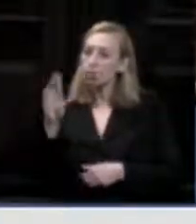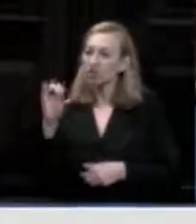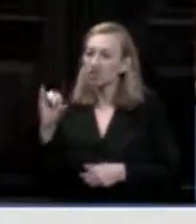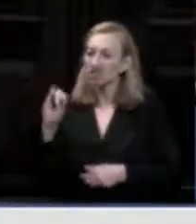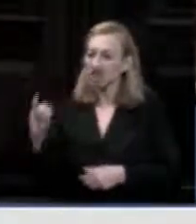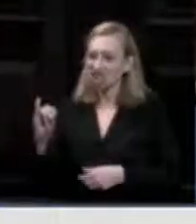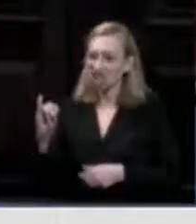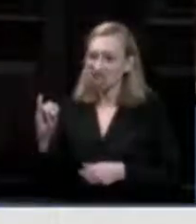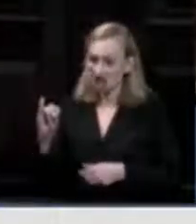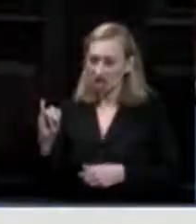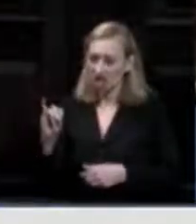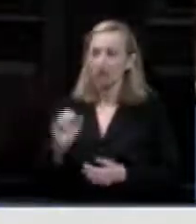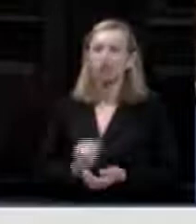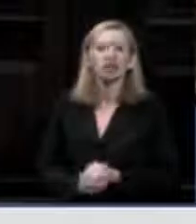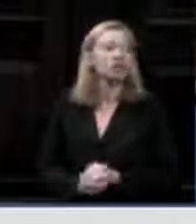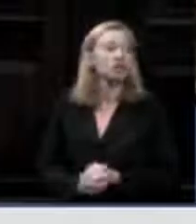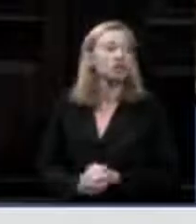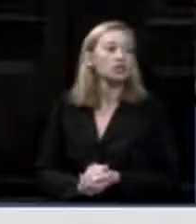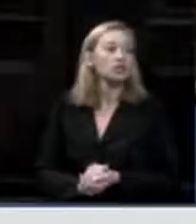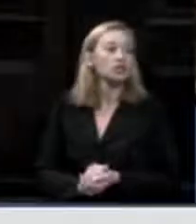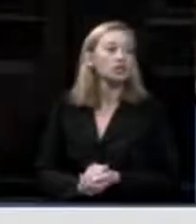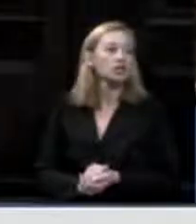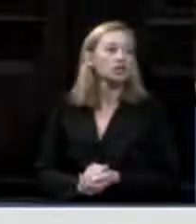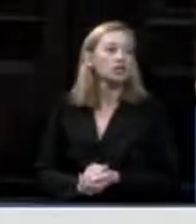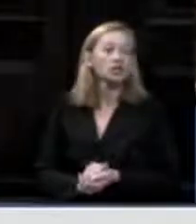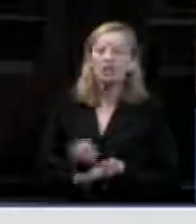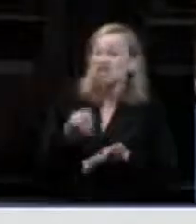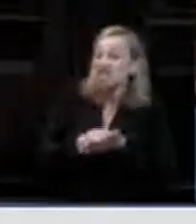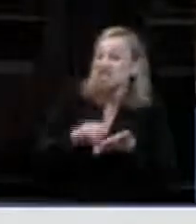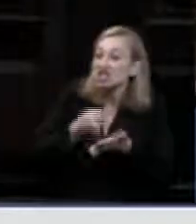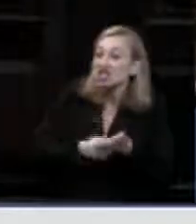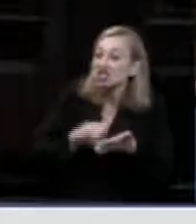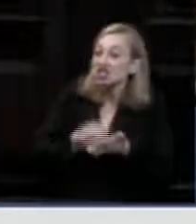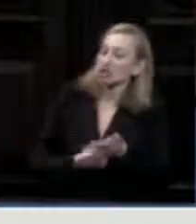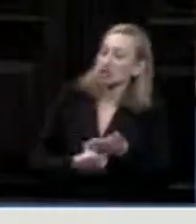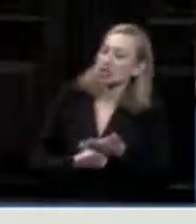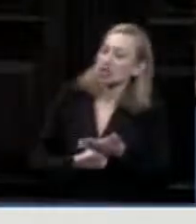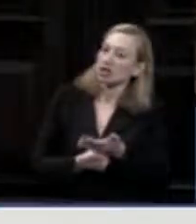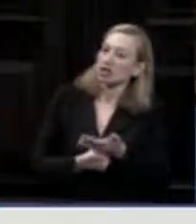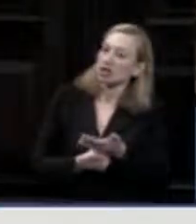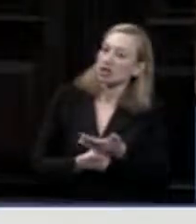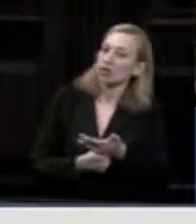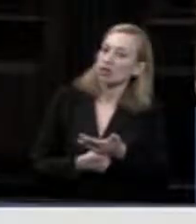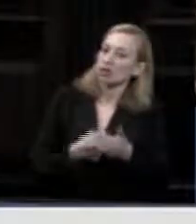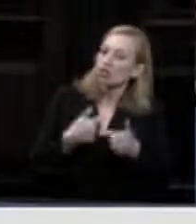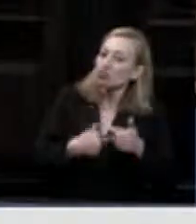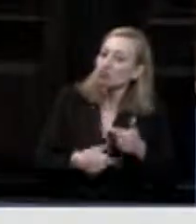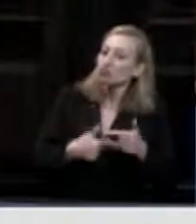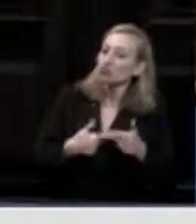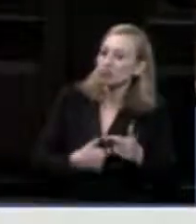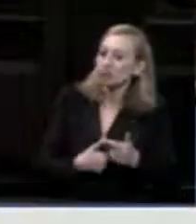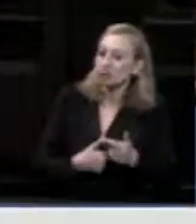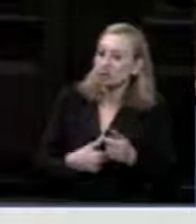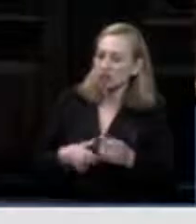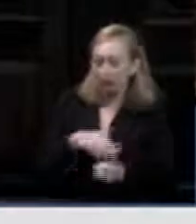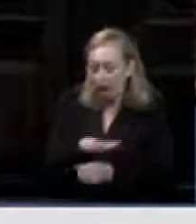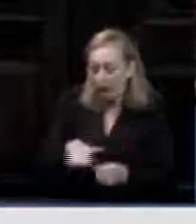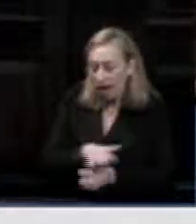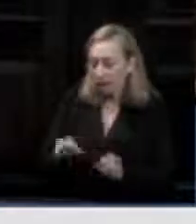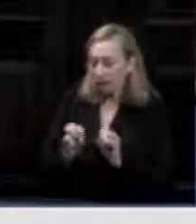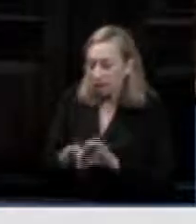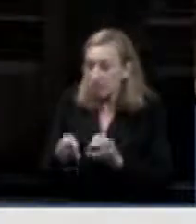fluminense, a região mais negligenciada desse estado do Rio de Janeiro. Através desses profissionais